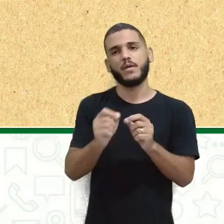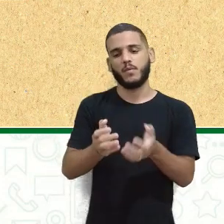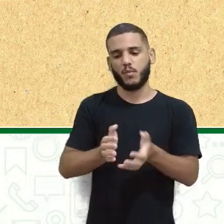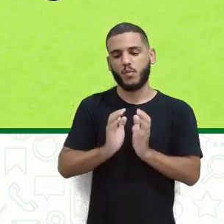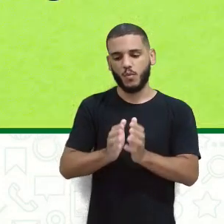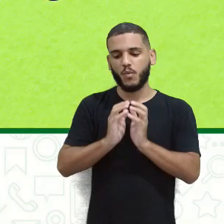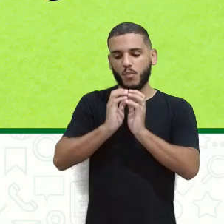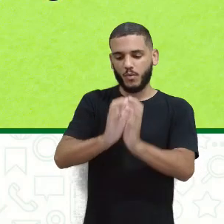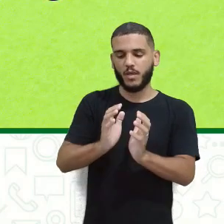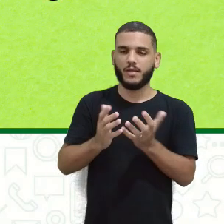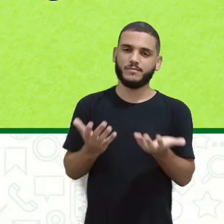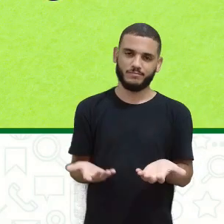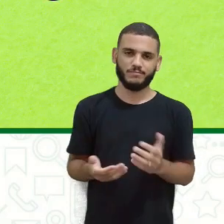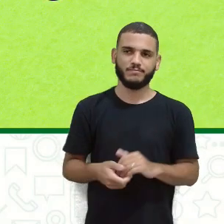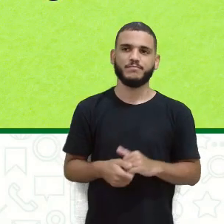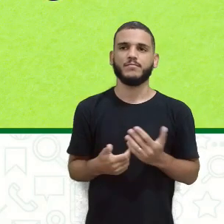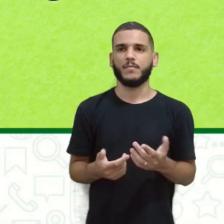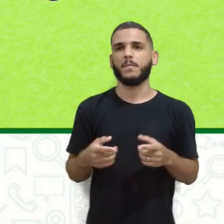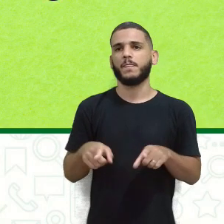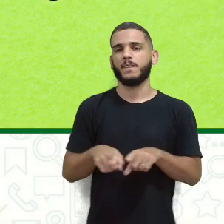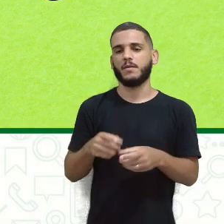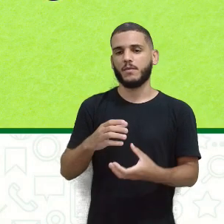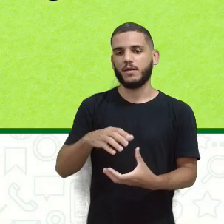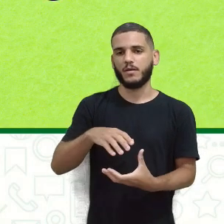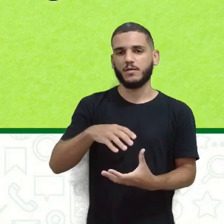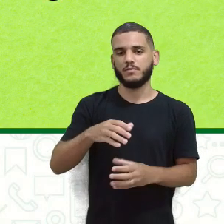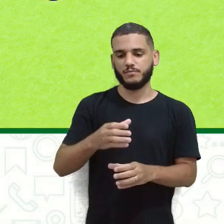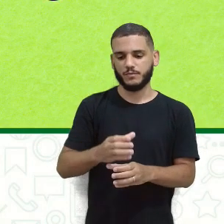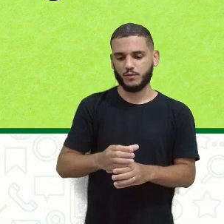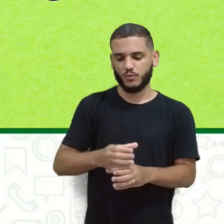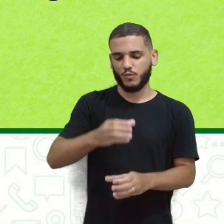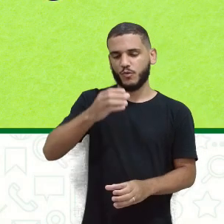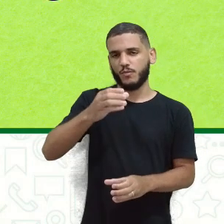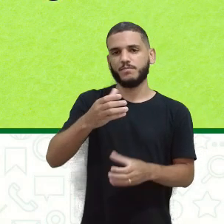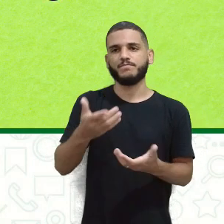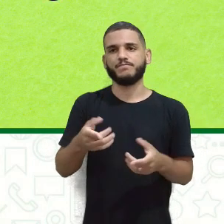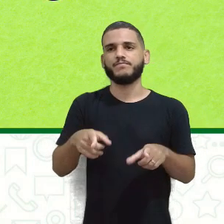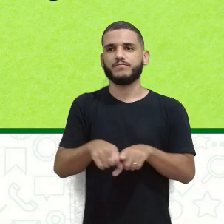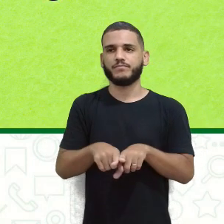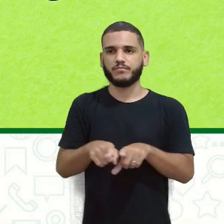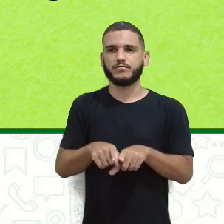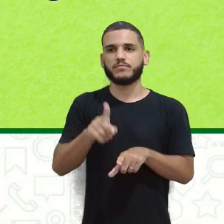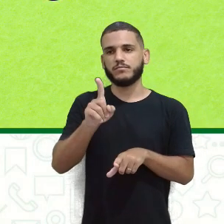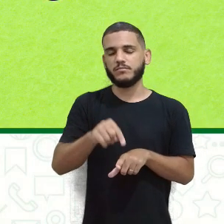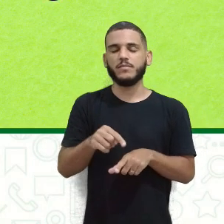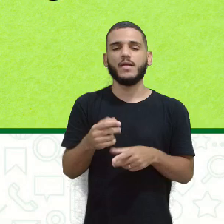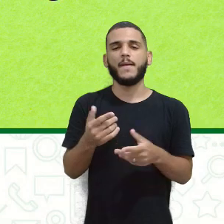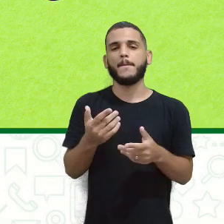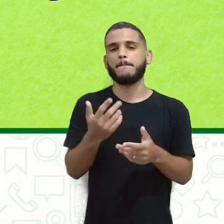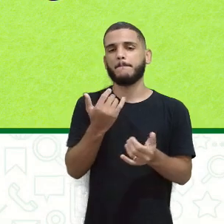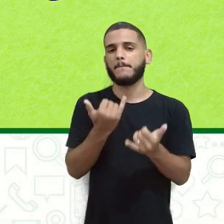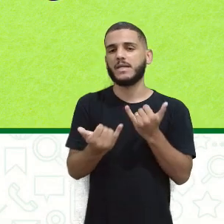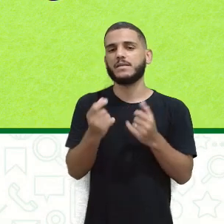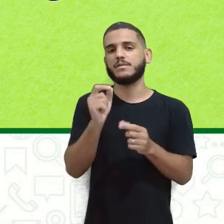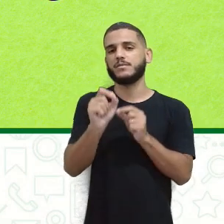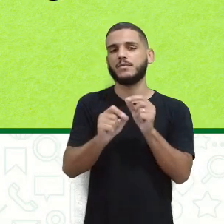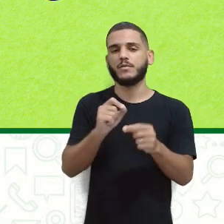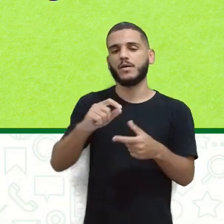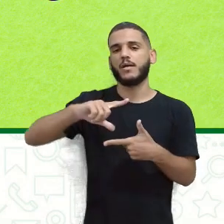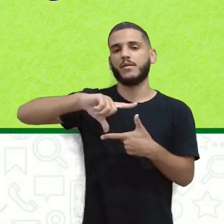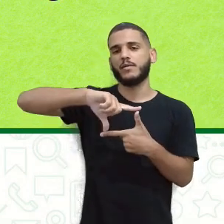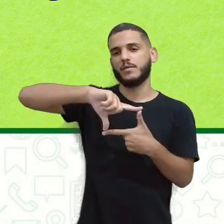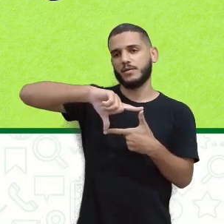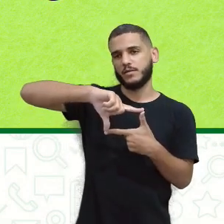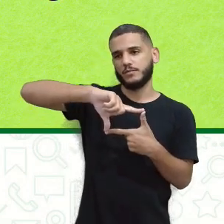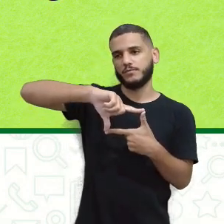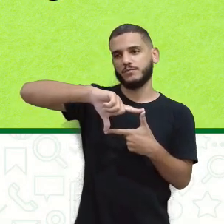jogar. E o cilindro? Quando planificamos o cilindro, a face lateral se transforma em um retângulo.